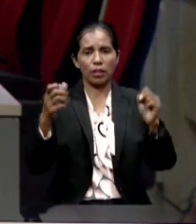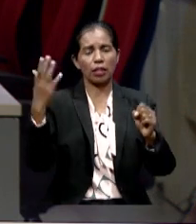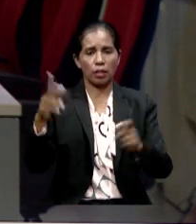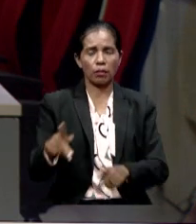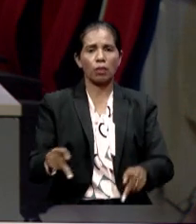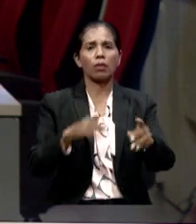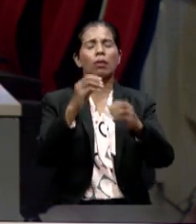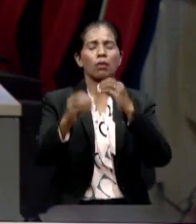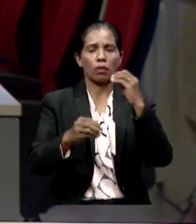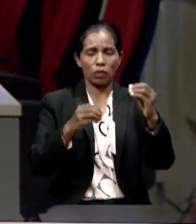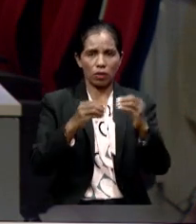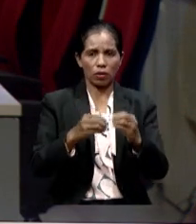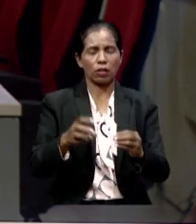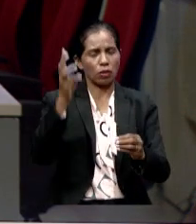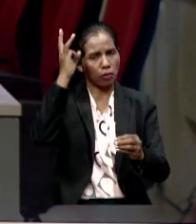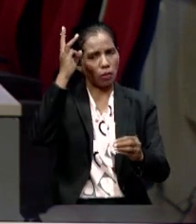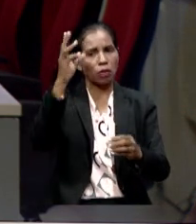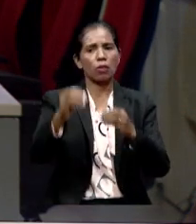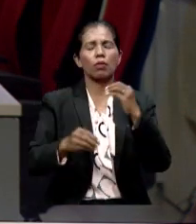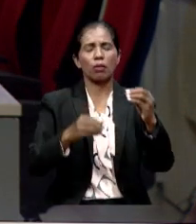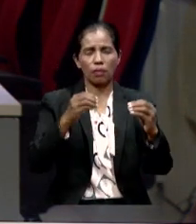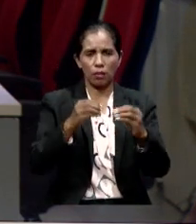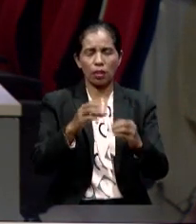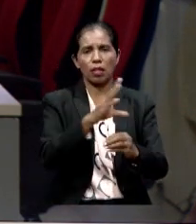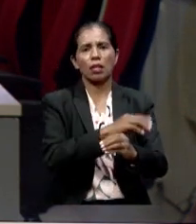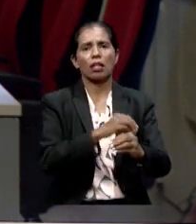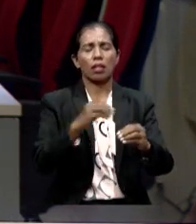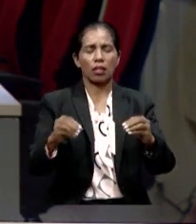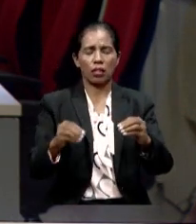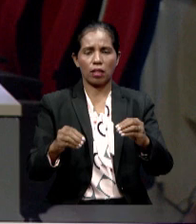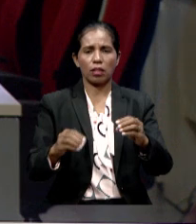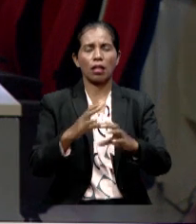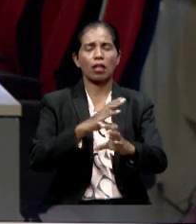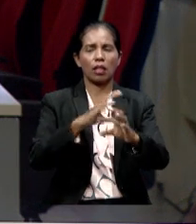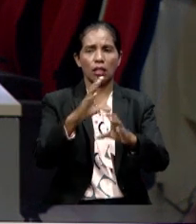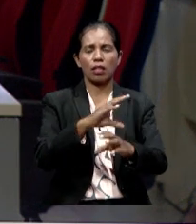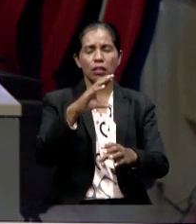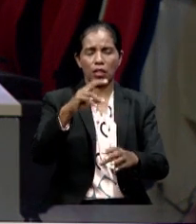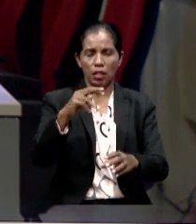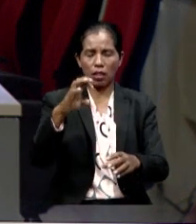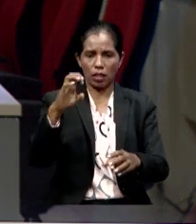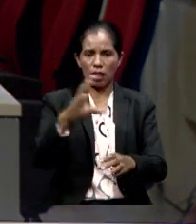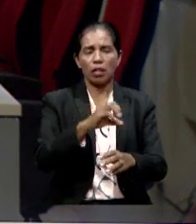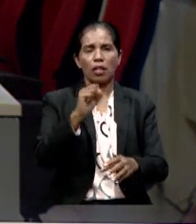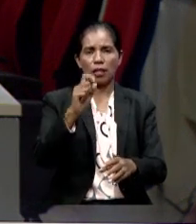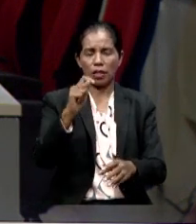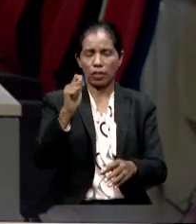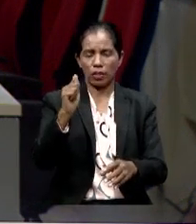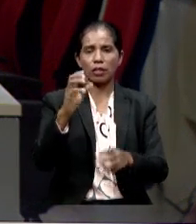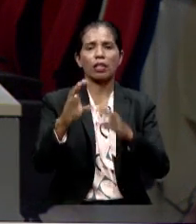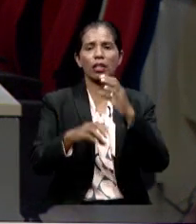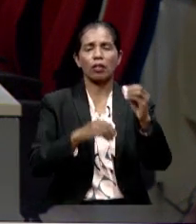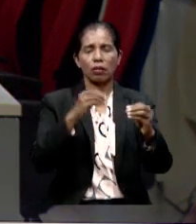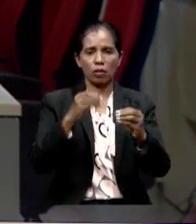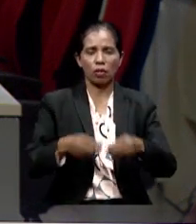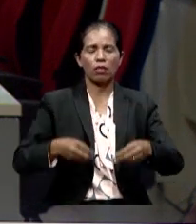nos questiona bara que a dúvida quando o calendário não é saído se o órgão eleitoral está nessa CNE, RACI, que não está, quando a tomada de